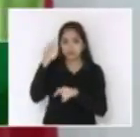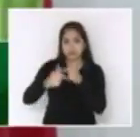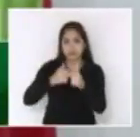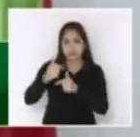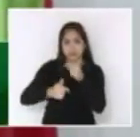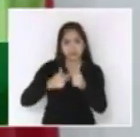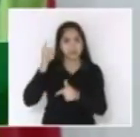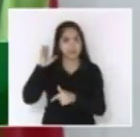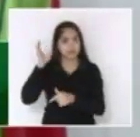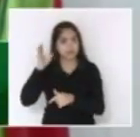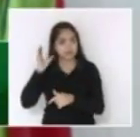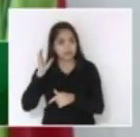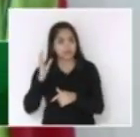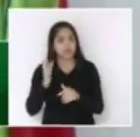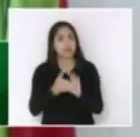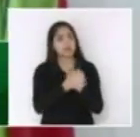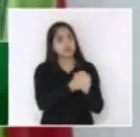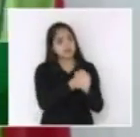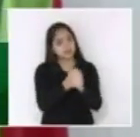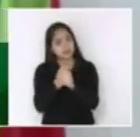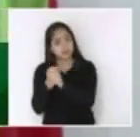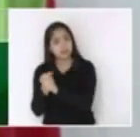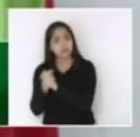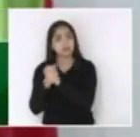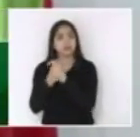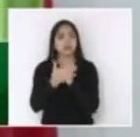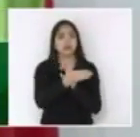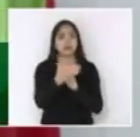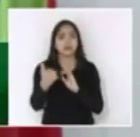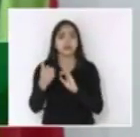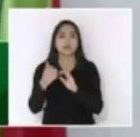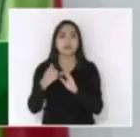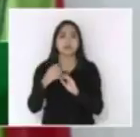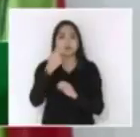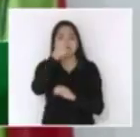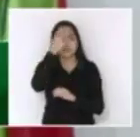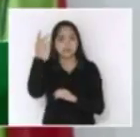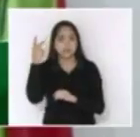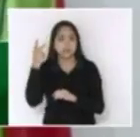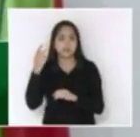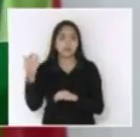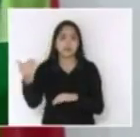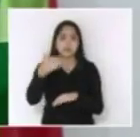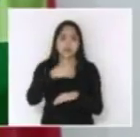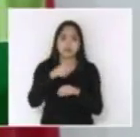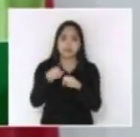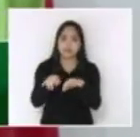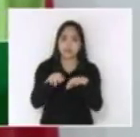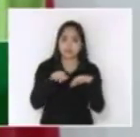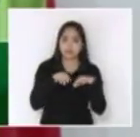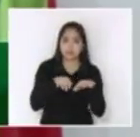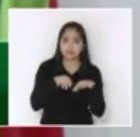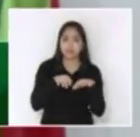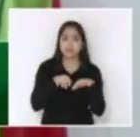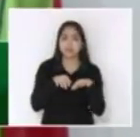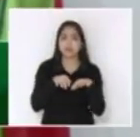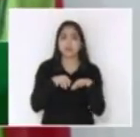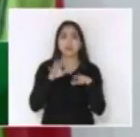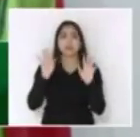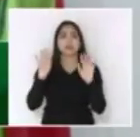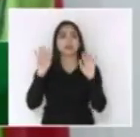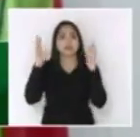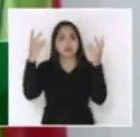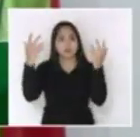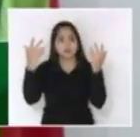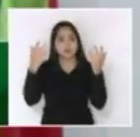os nossos tradicionalistas que fazem uma visita aqui ao Parlamento Catarinense em comemoração também